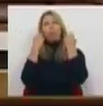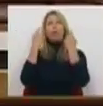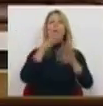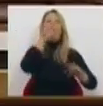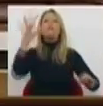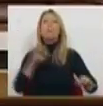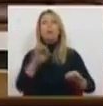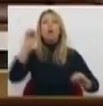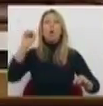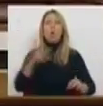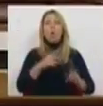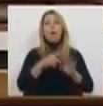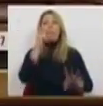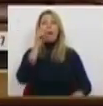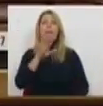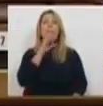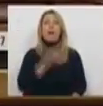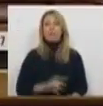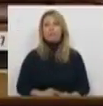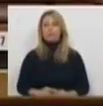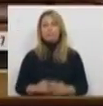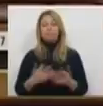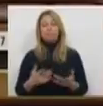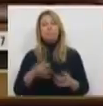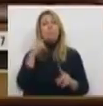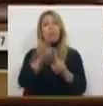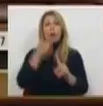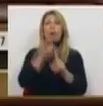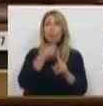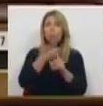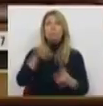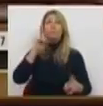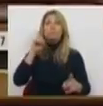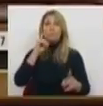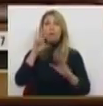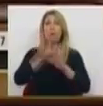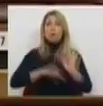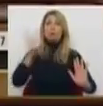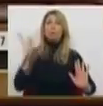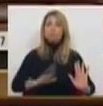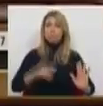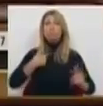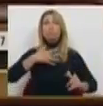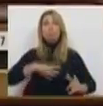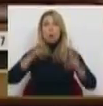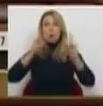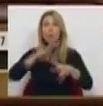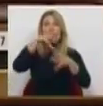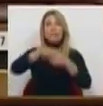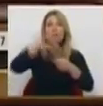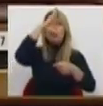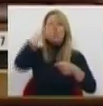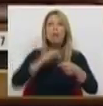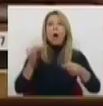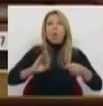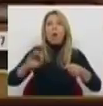família, aos seus pais, às suas mães. Garantimos um combate à precariedade, que queremos que comece no Estado, não deixando ninguém para